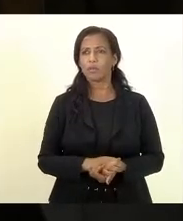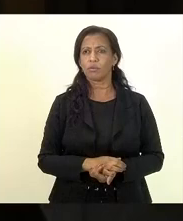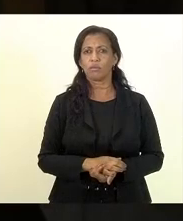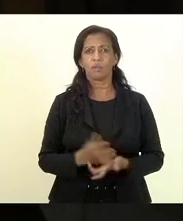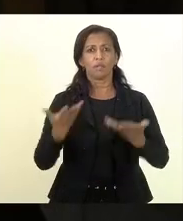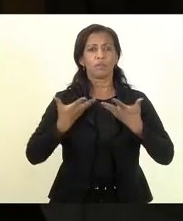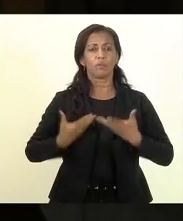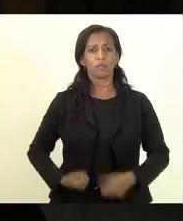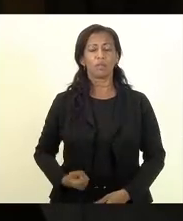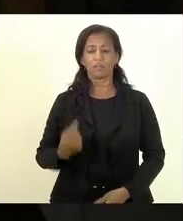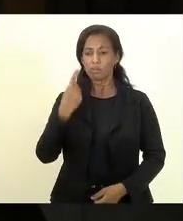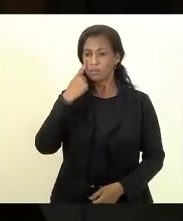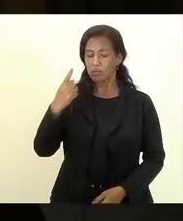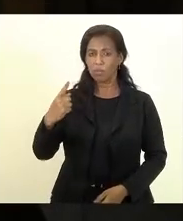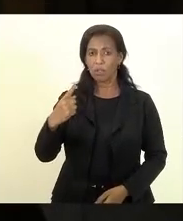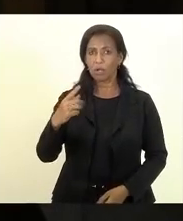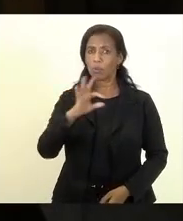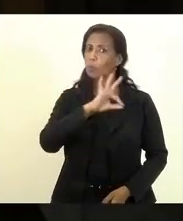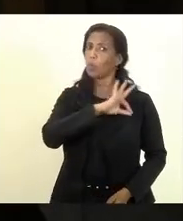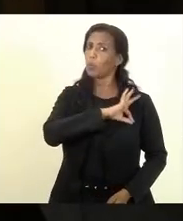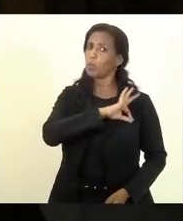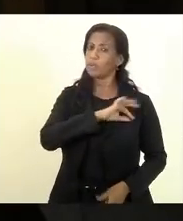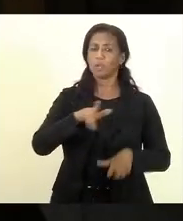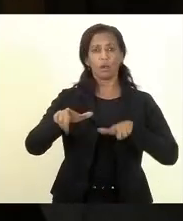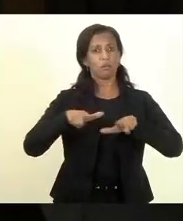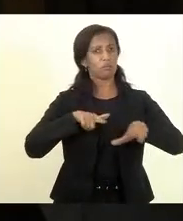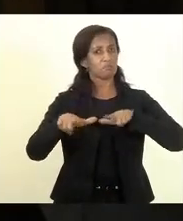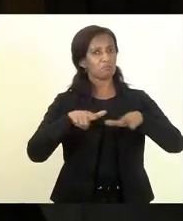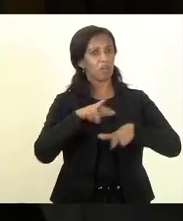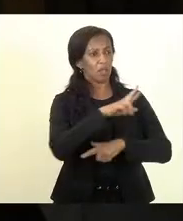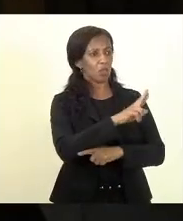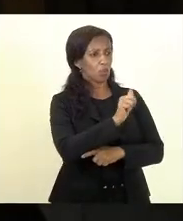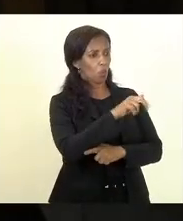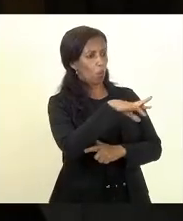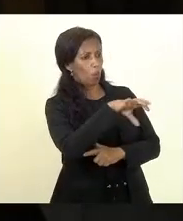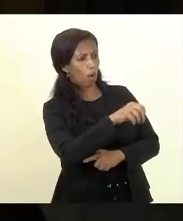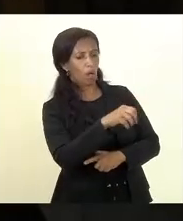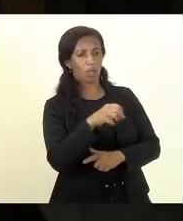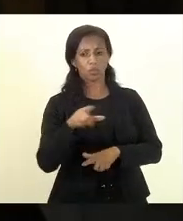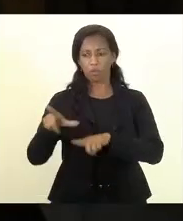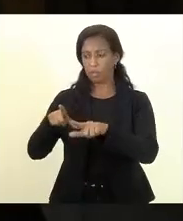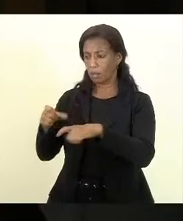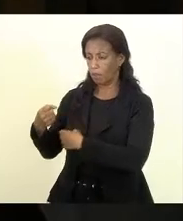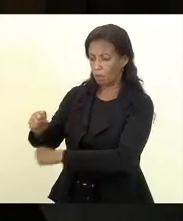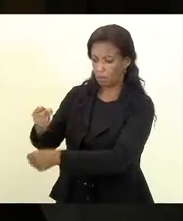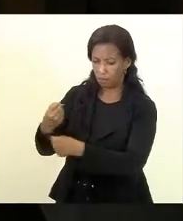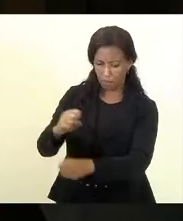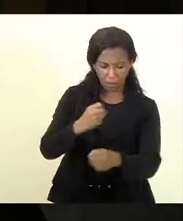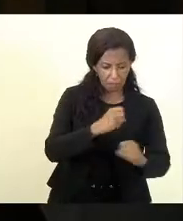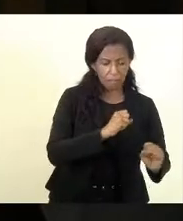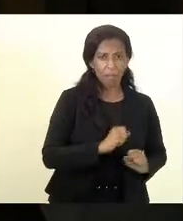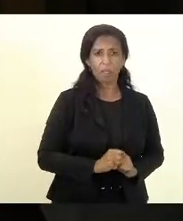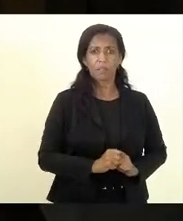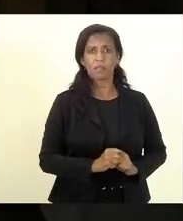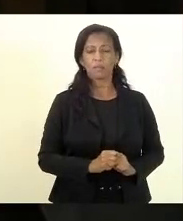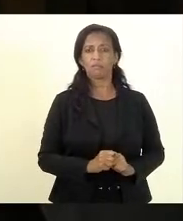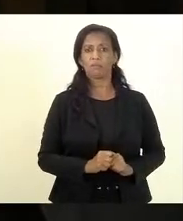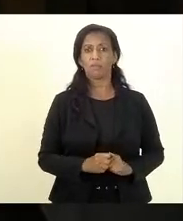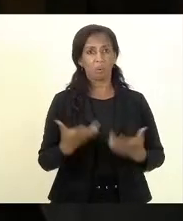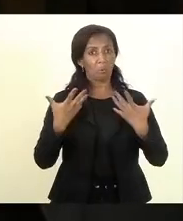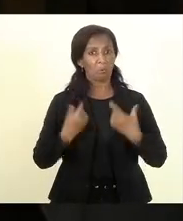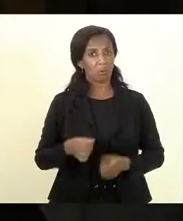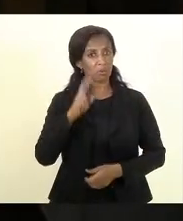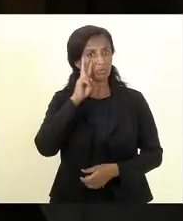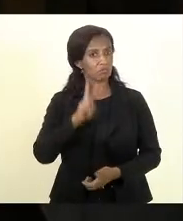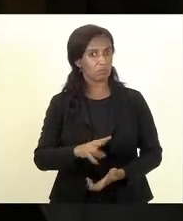ver o policial trabalhando no rancho, trabalhando na limpeza. Canso de ver.